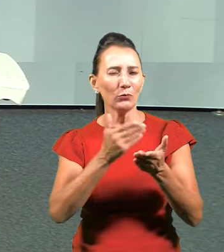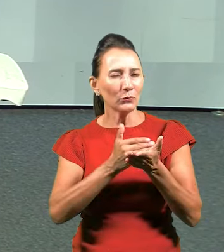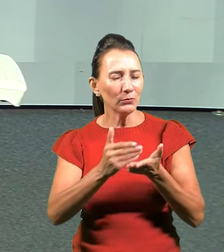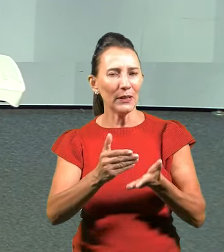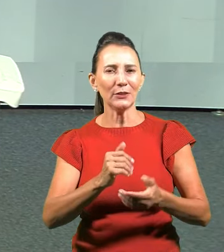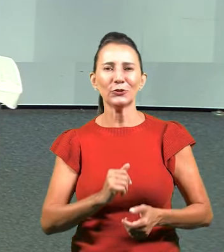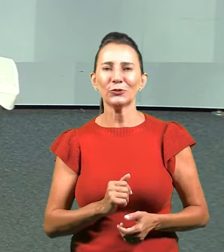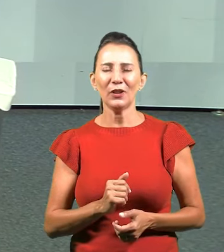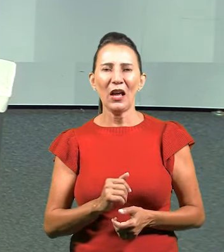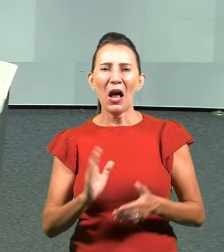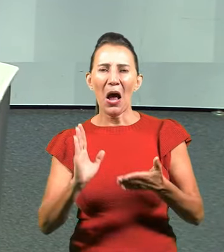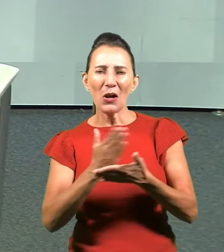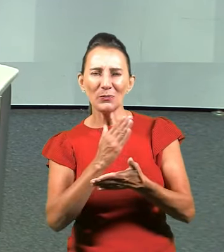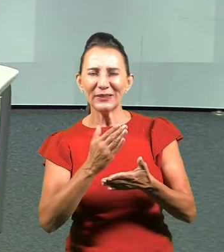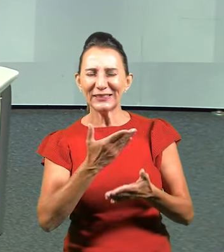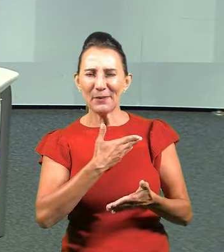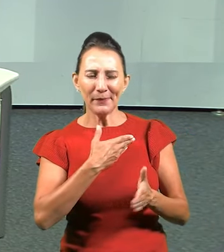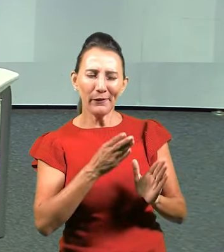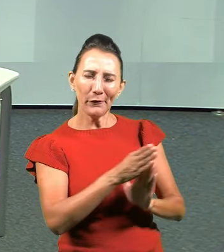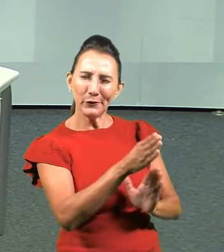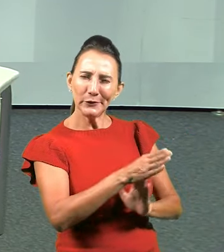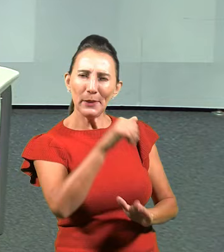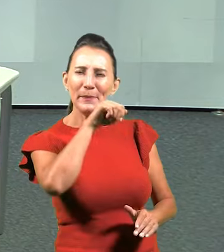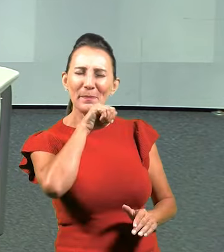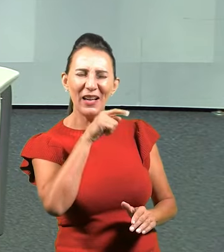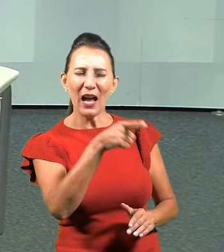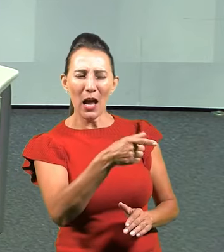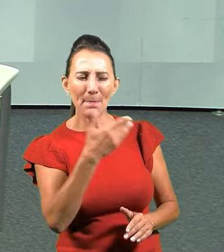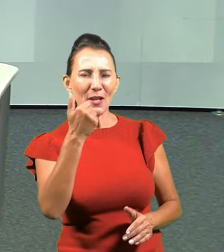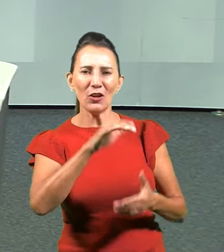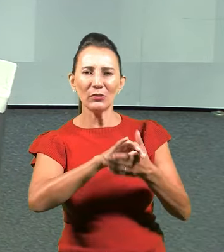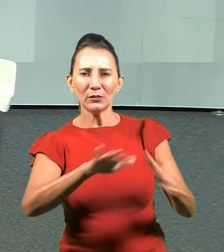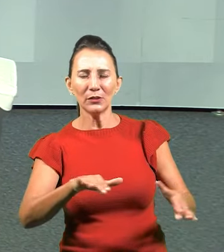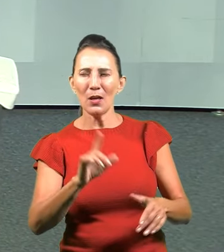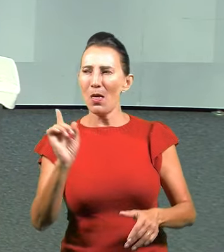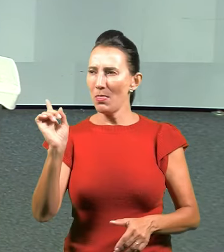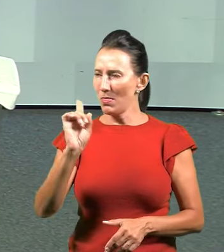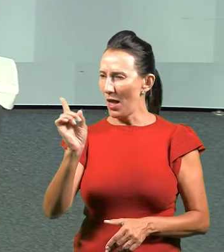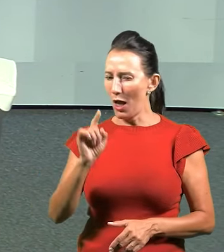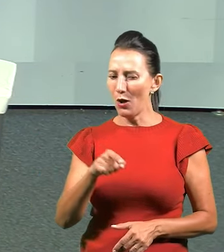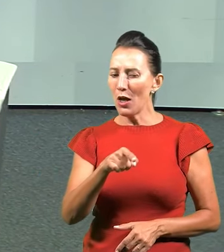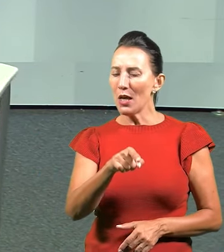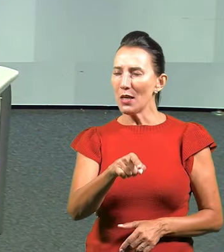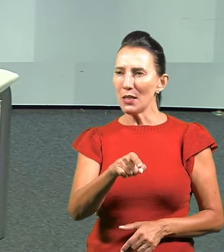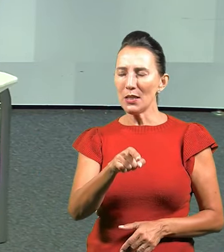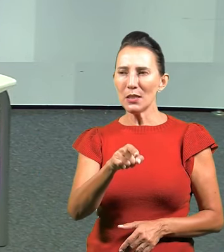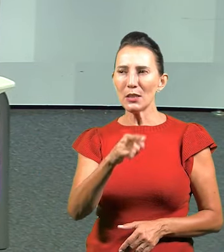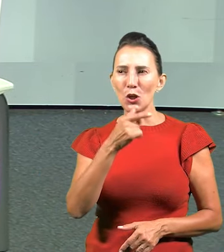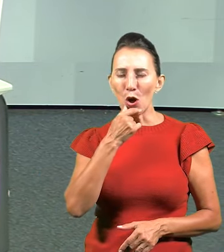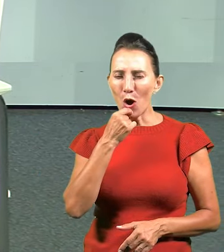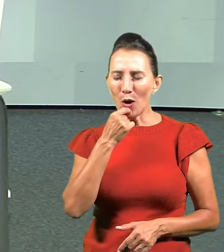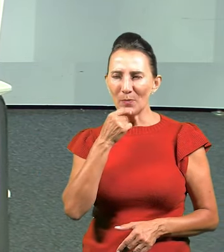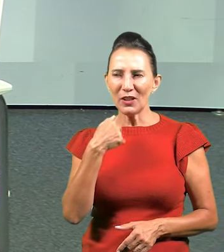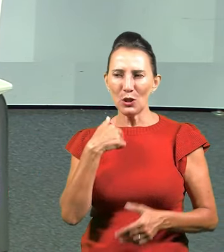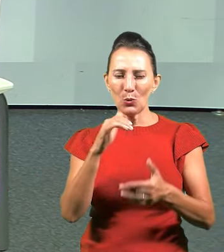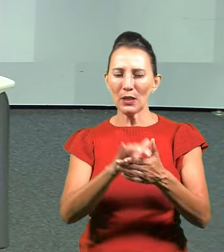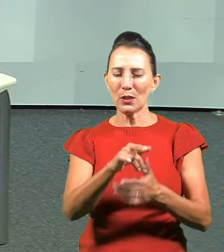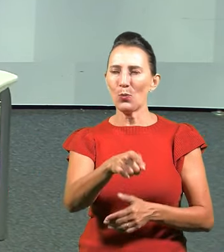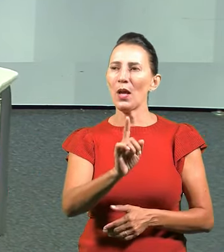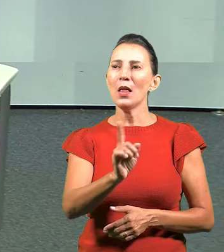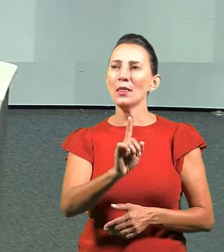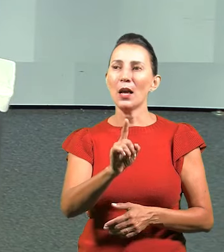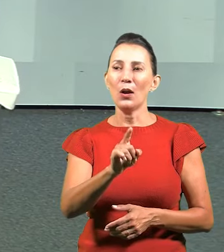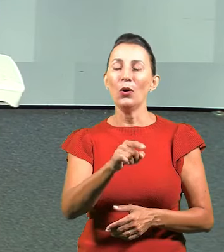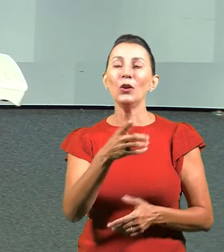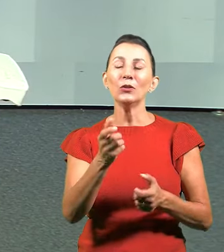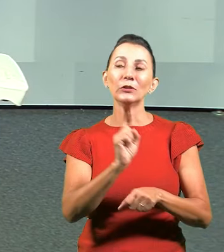era para ela se divorciar, separar, mas ela, não, esse não foi o homem que eu casei, eu vou aguardar que um dia ele vai voltar. E Deus ouviu